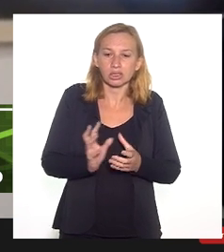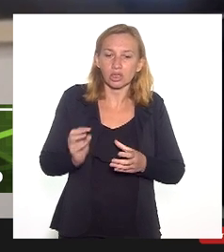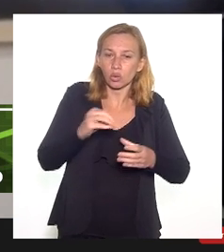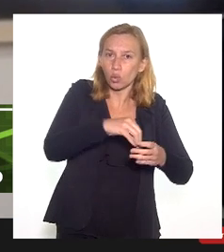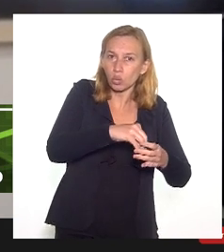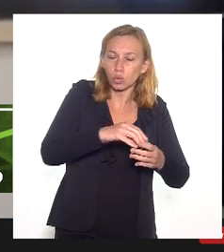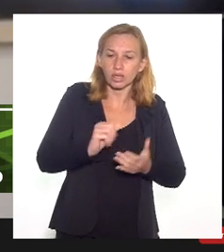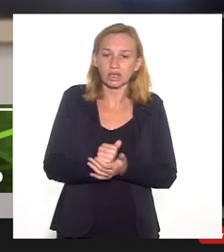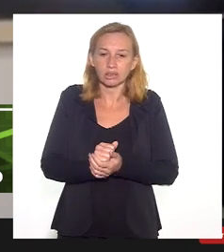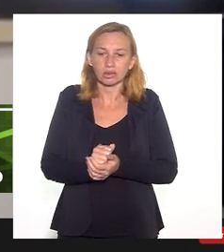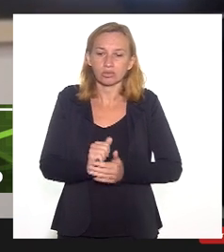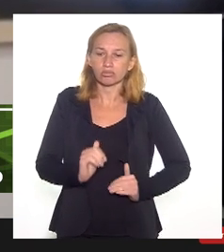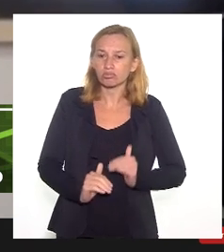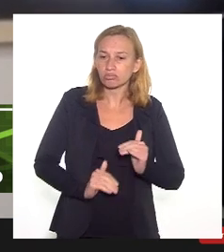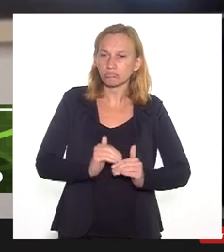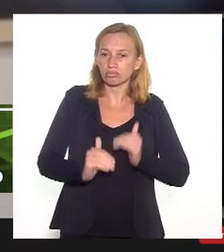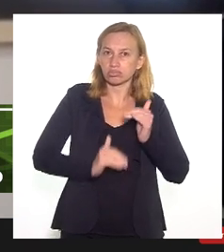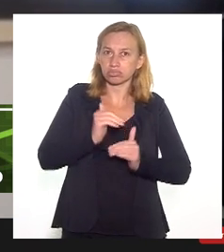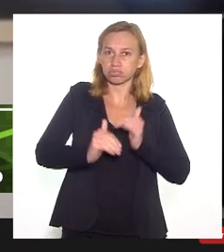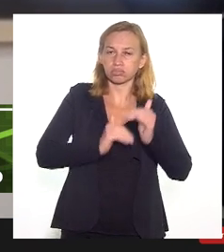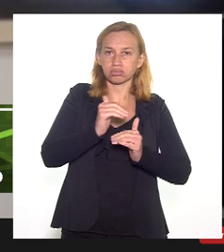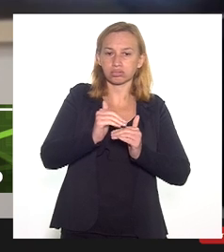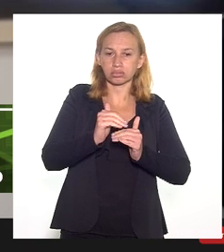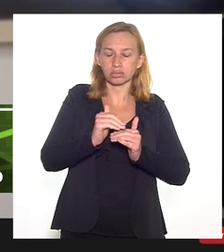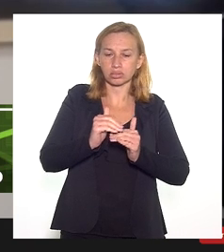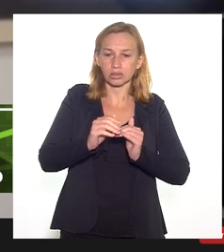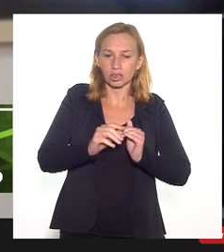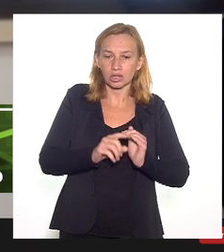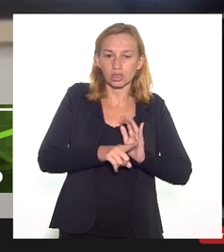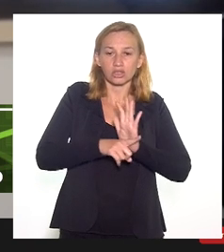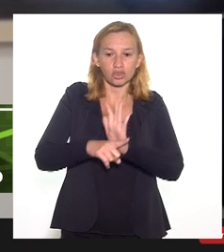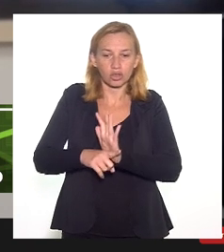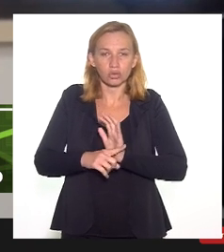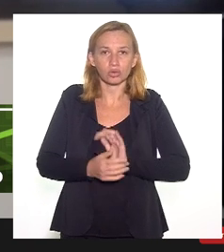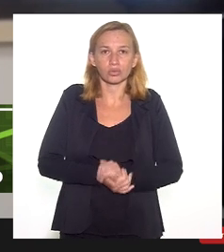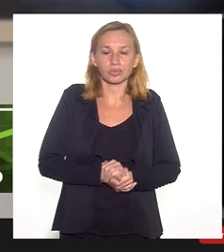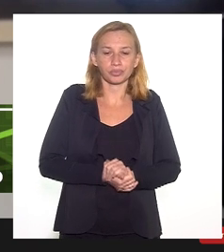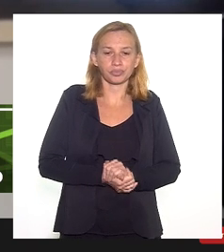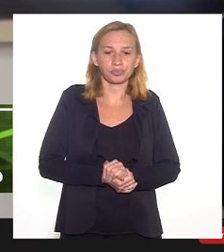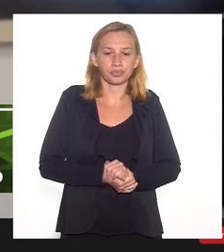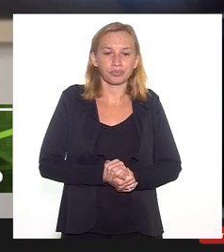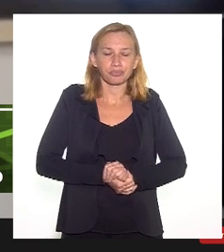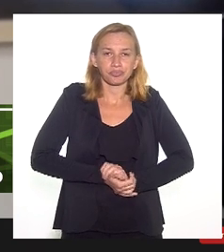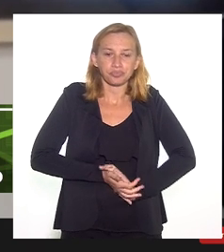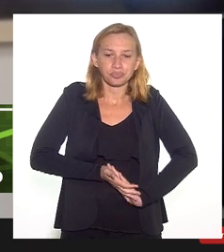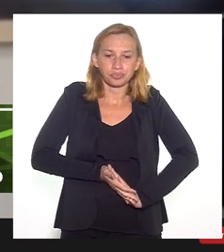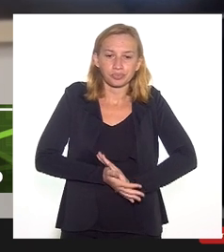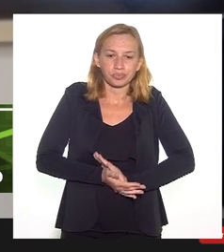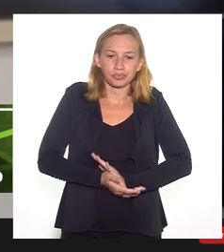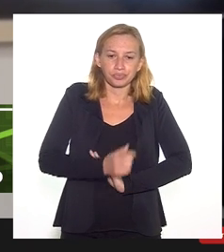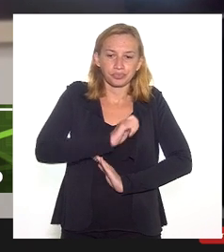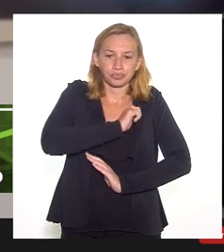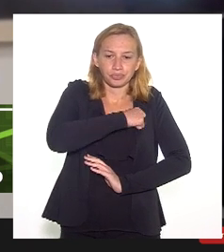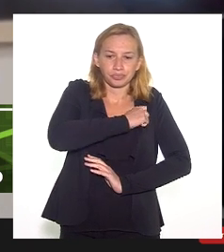dentro desse processo de recuperação fiscal.